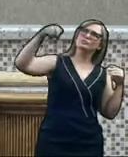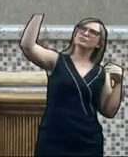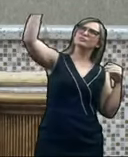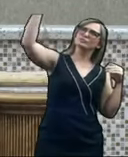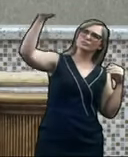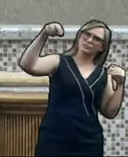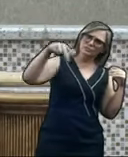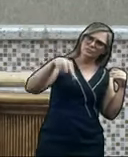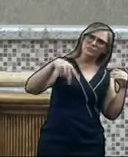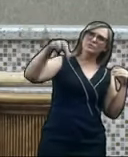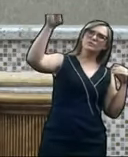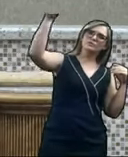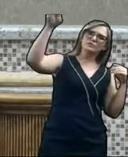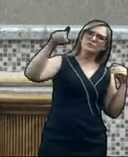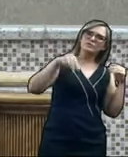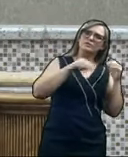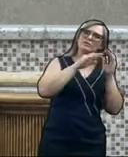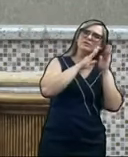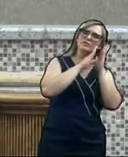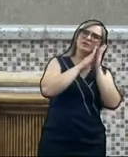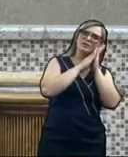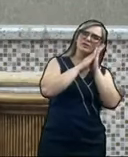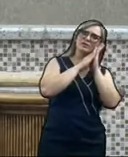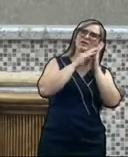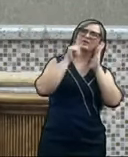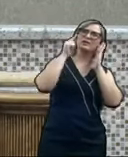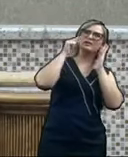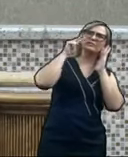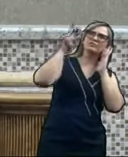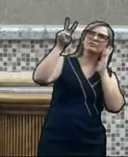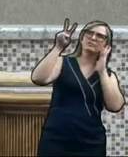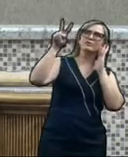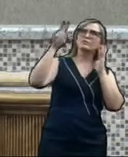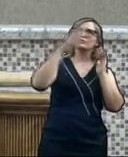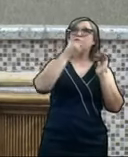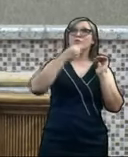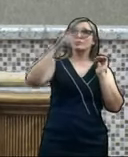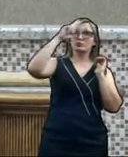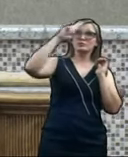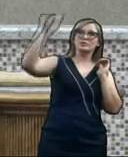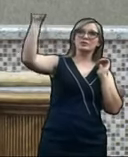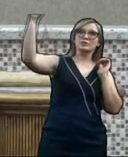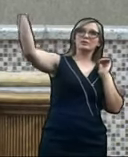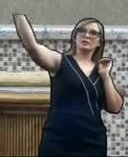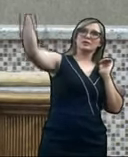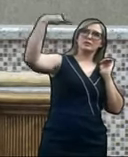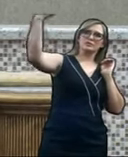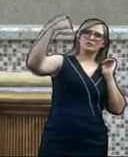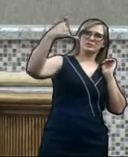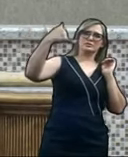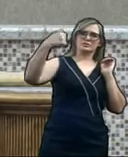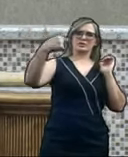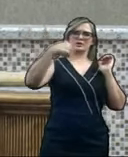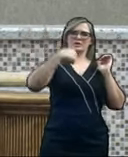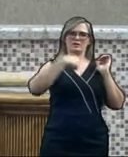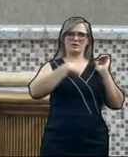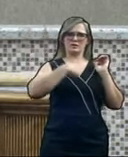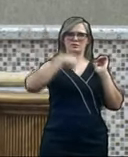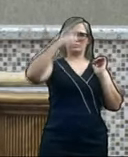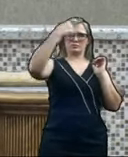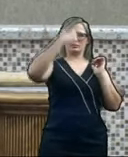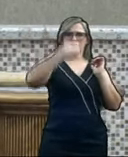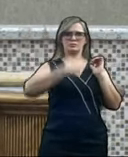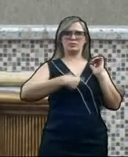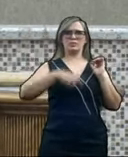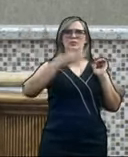e é isso que o senhor estava em cima dela e disse eu sou o senhor o Deus de Abraão teu